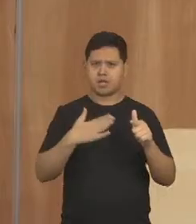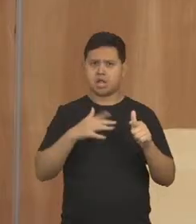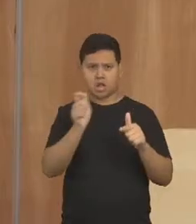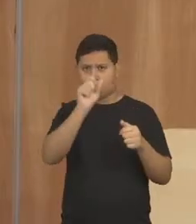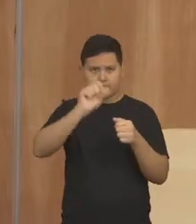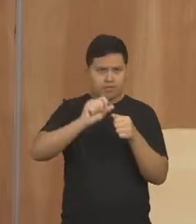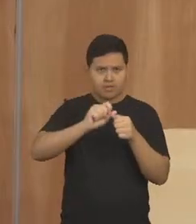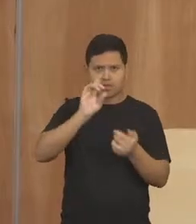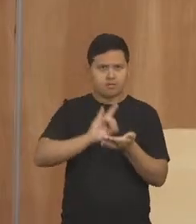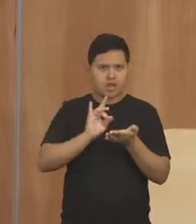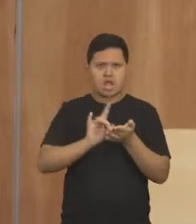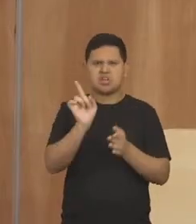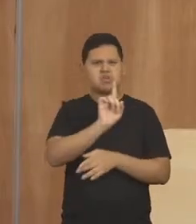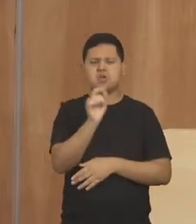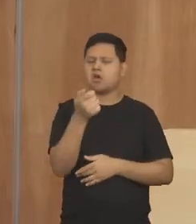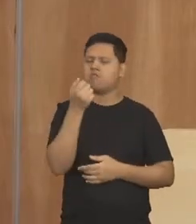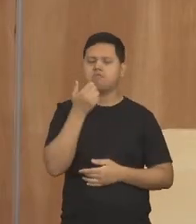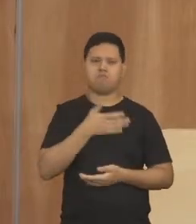pena.